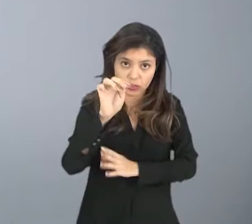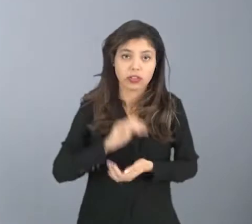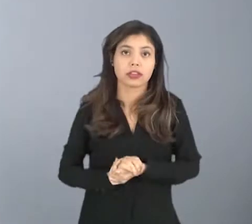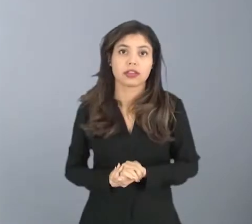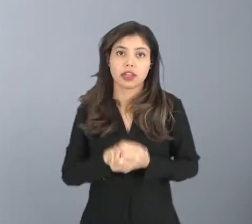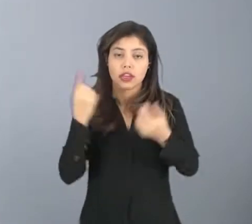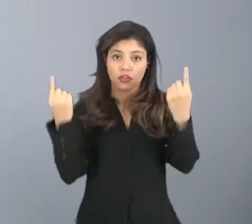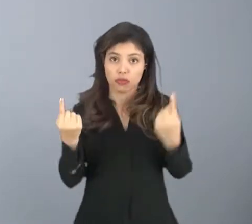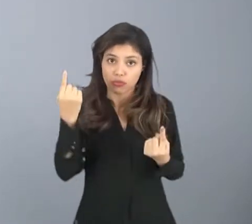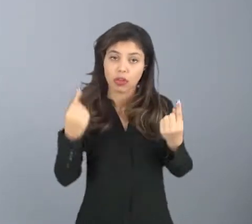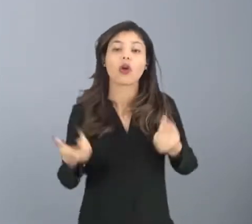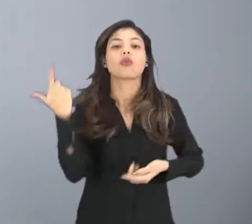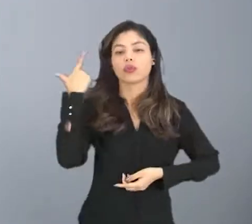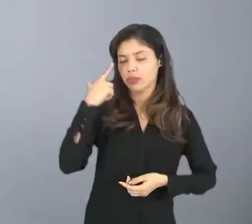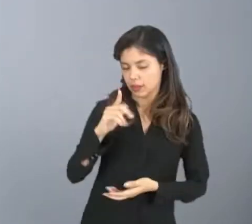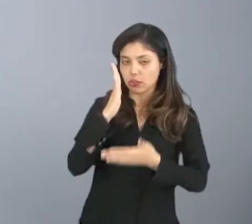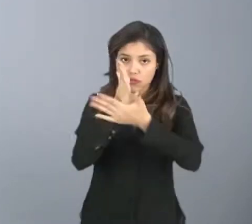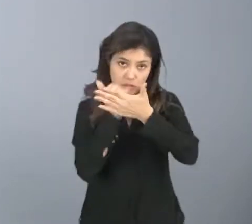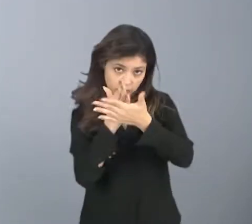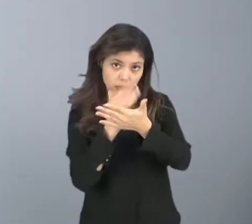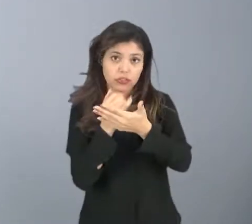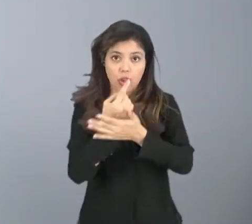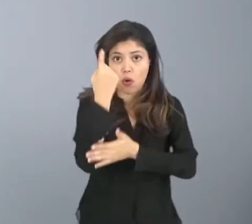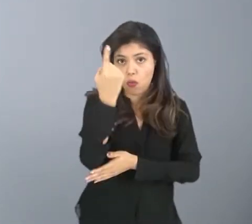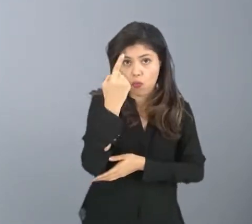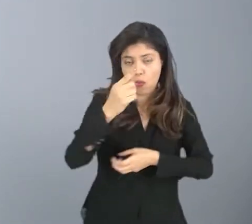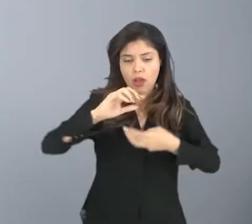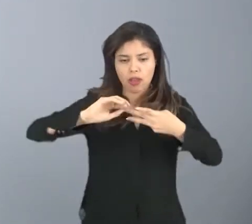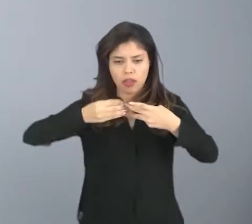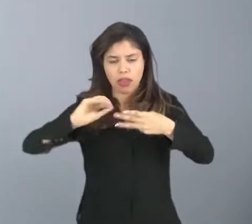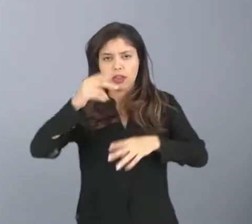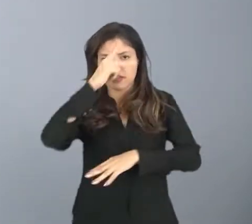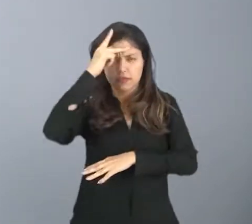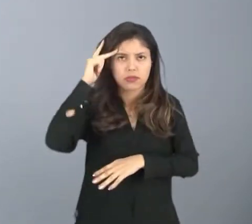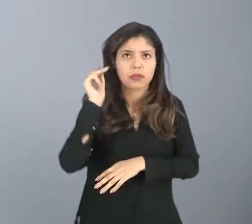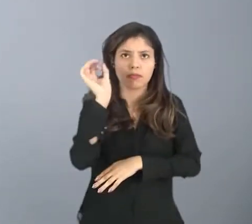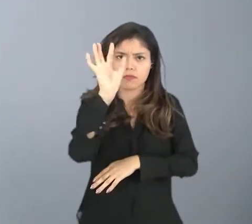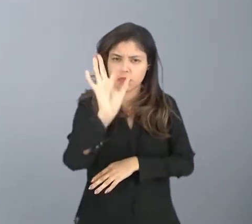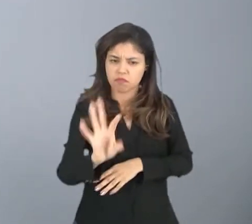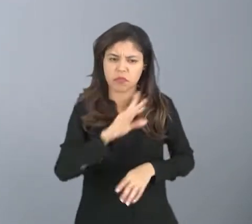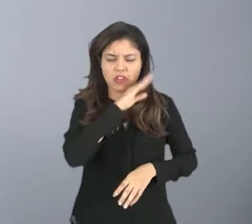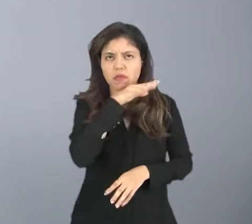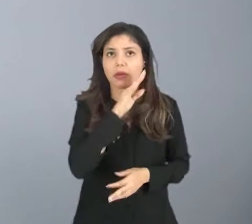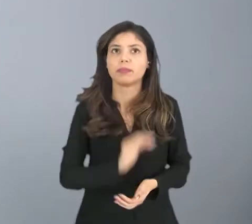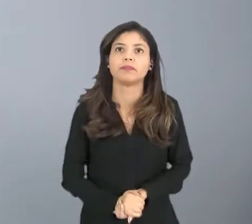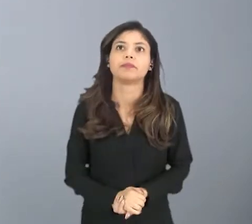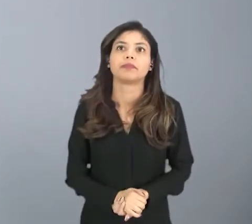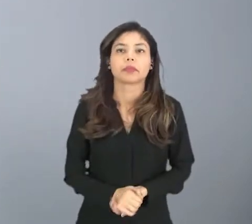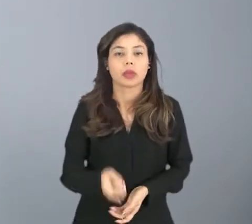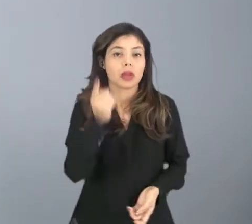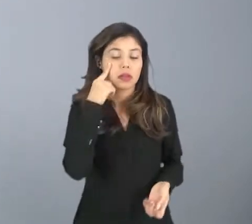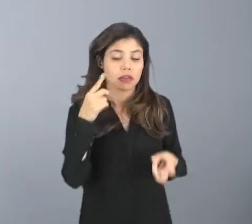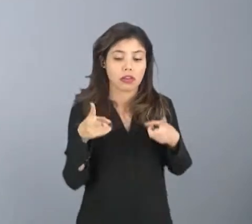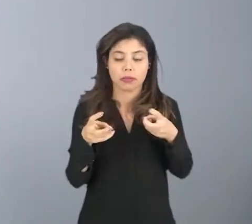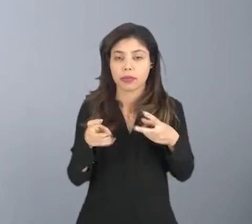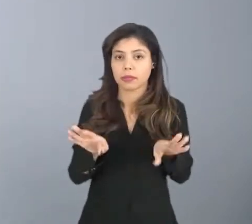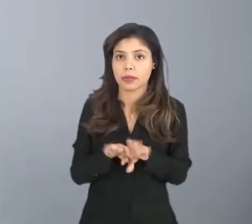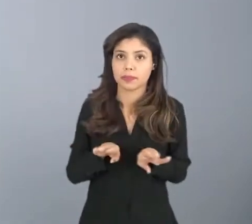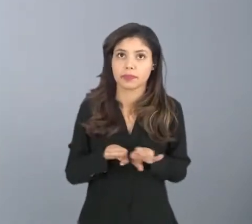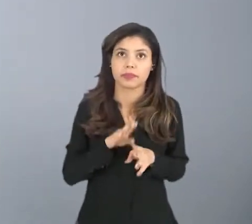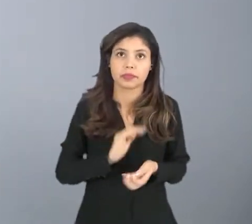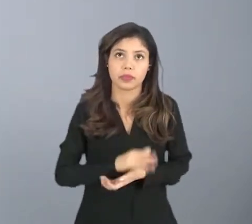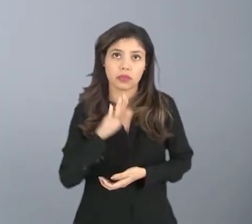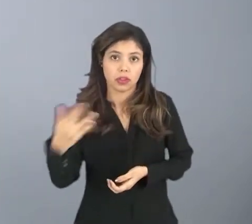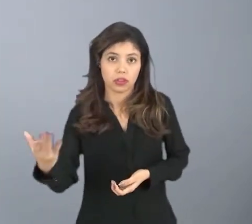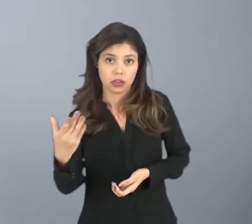procarionte, a gente consegue dividir uma série de seres. Aqui a gente consegue perceber também que quando a